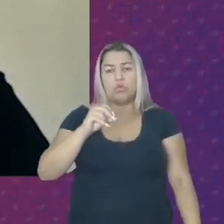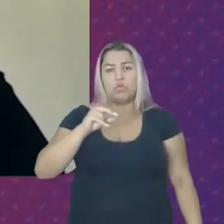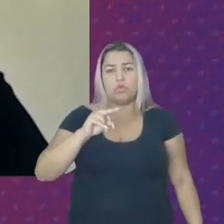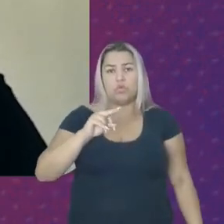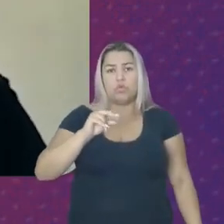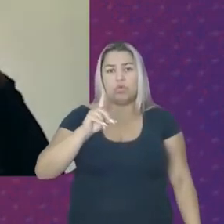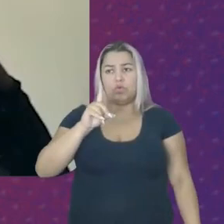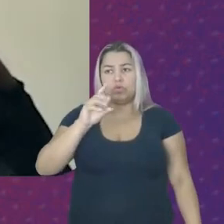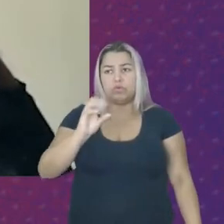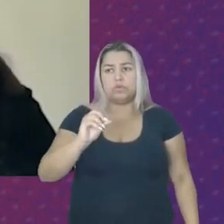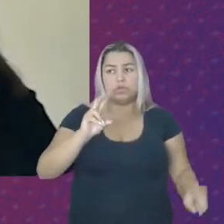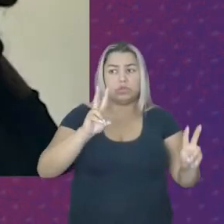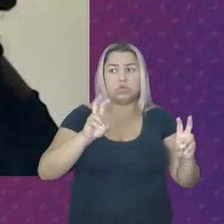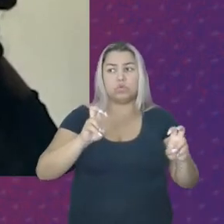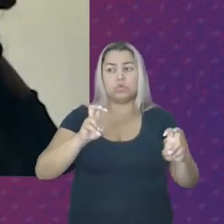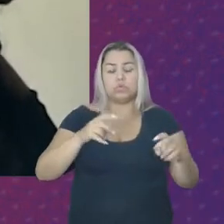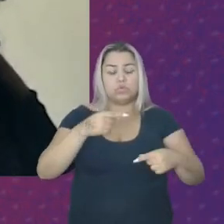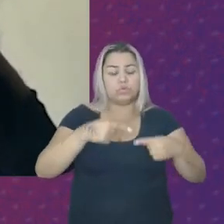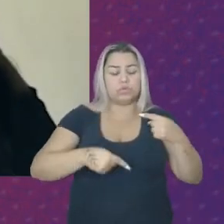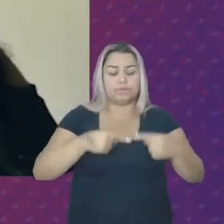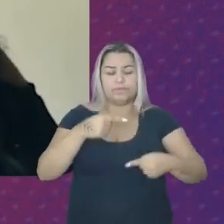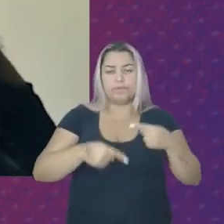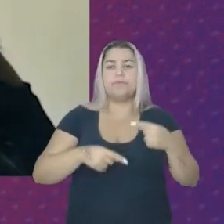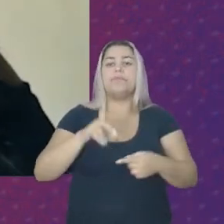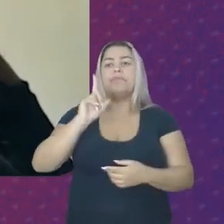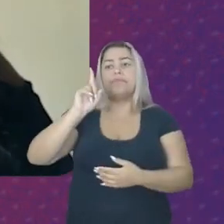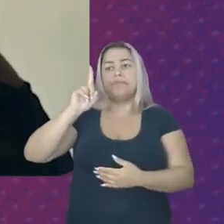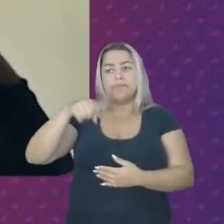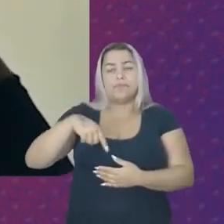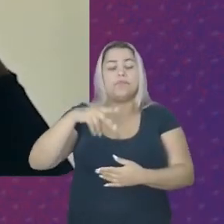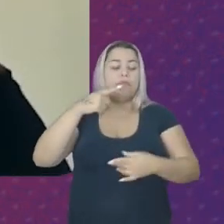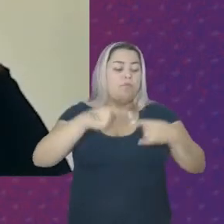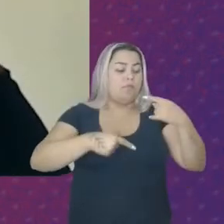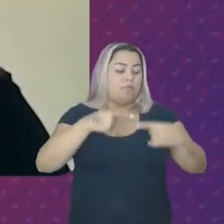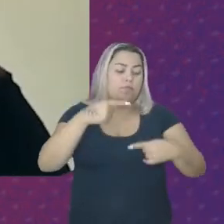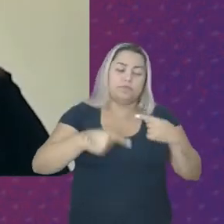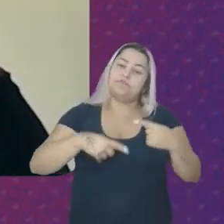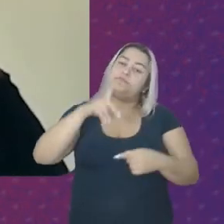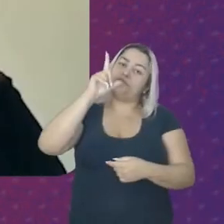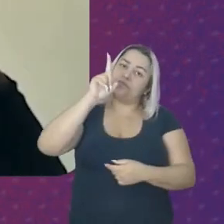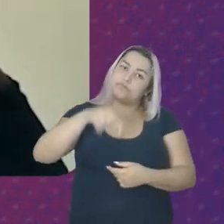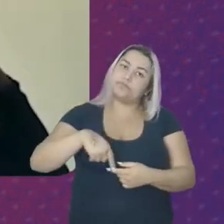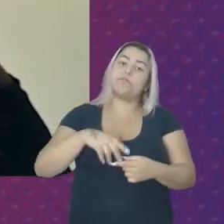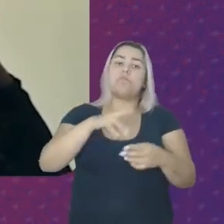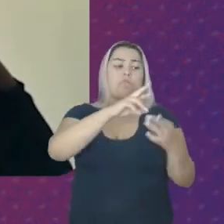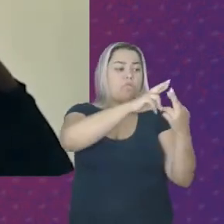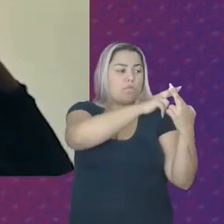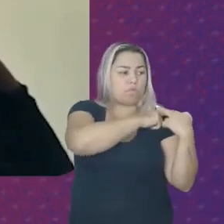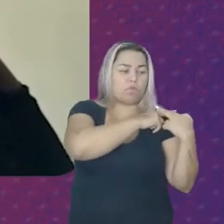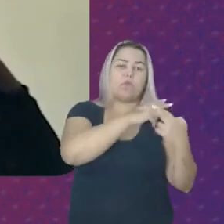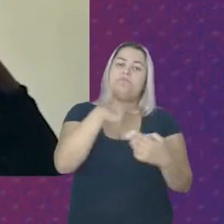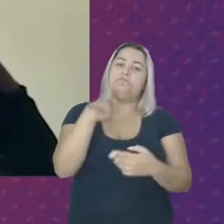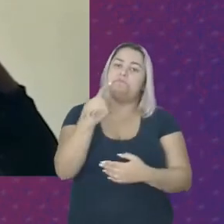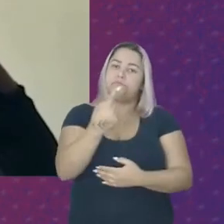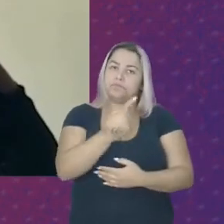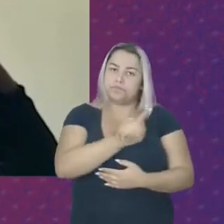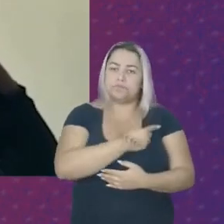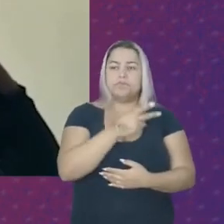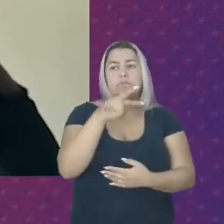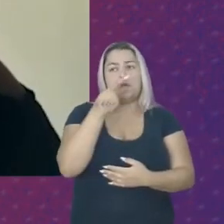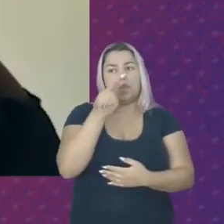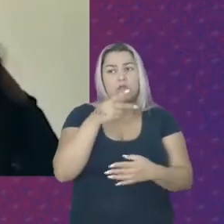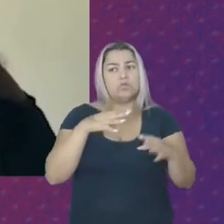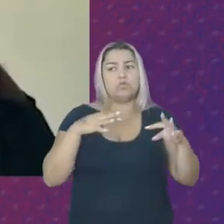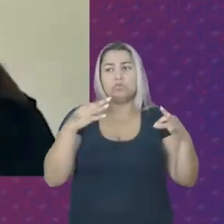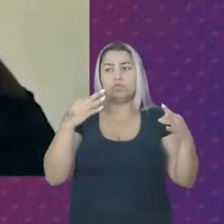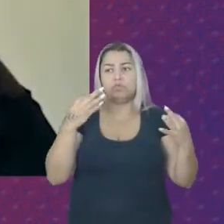interesse público, saibamos que todo conteúdo é político, desde que seja tratado com responsabilidade, que nós podemos sim falar de todo conteúdo